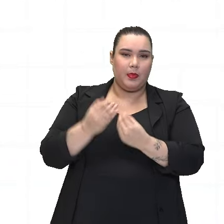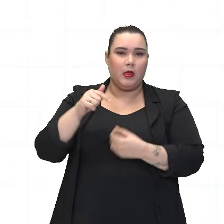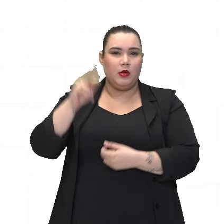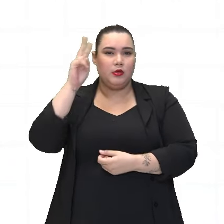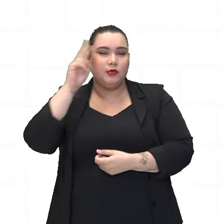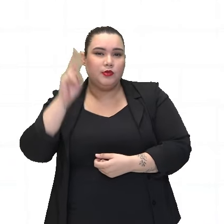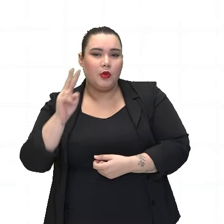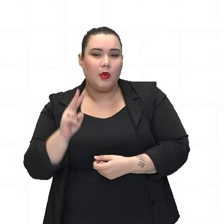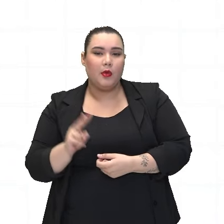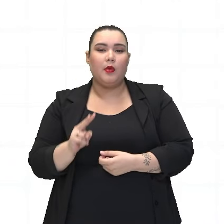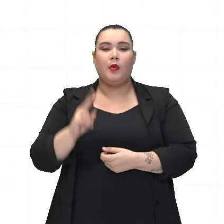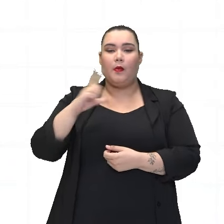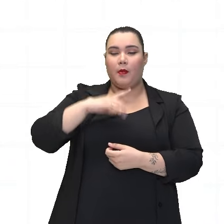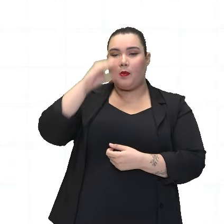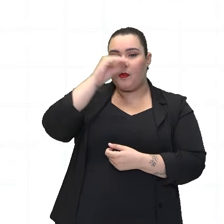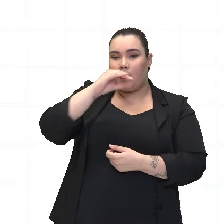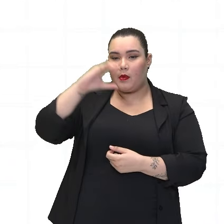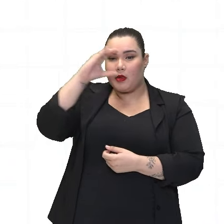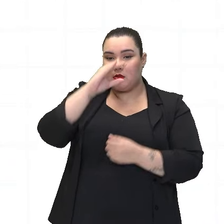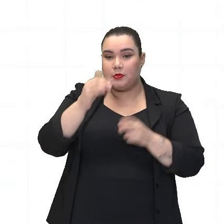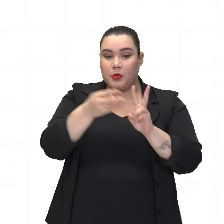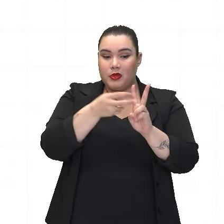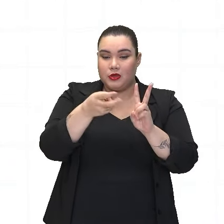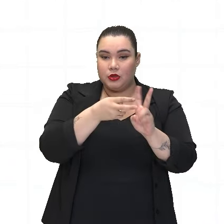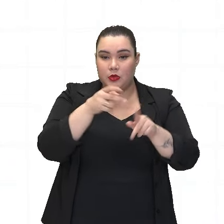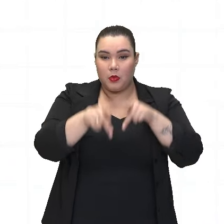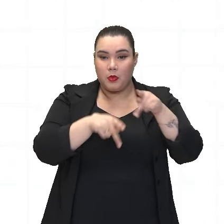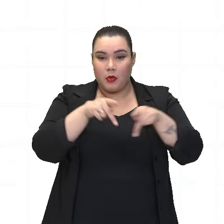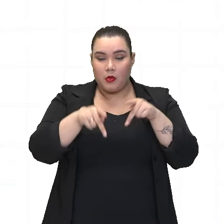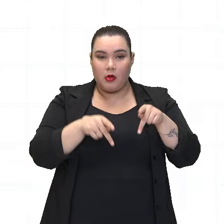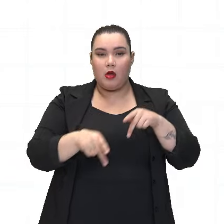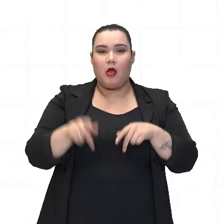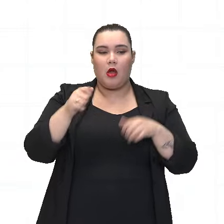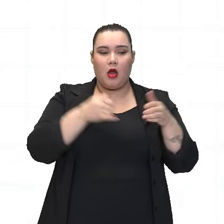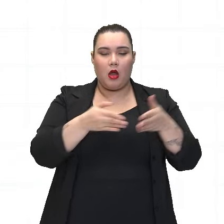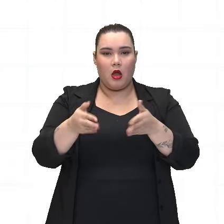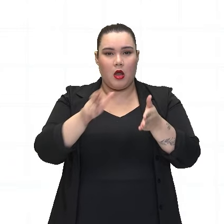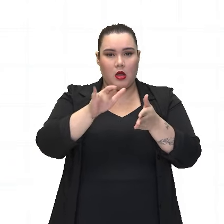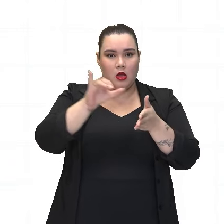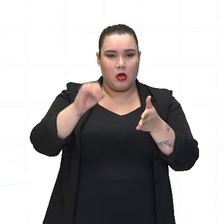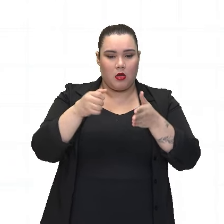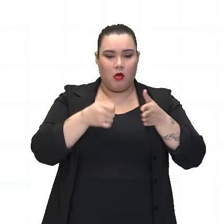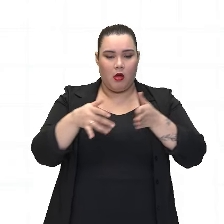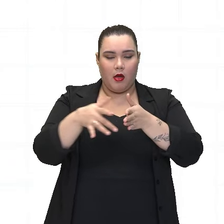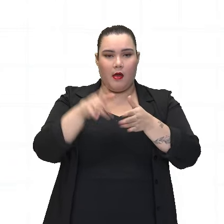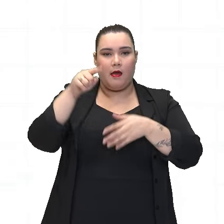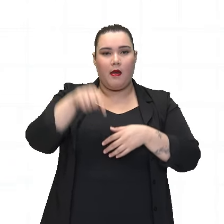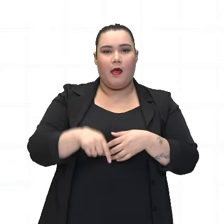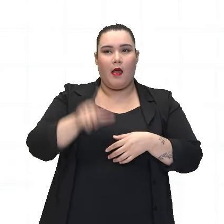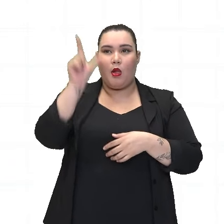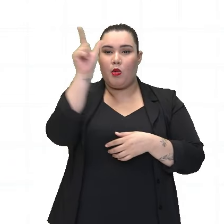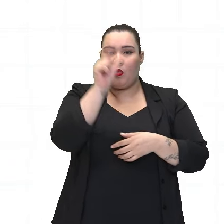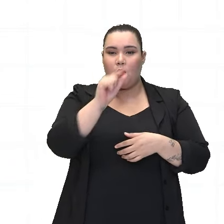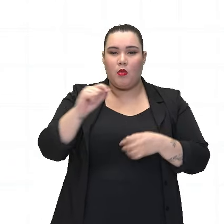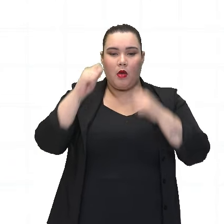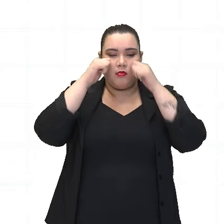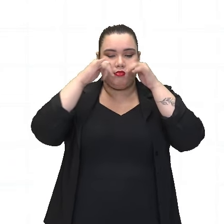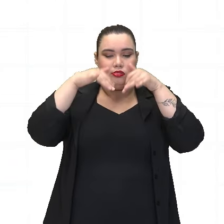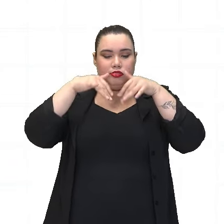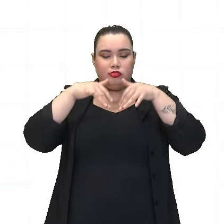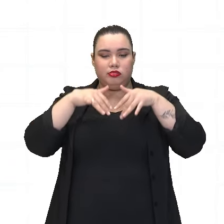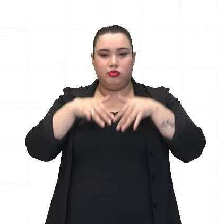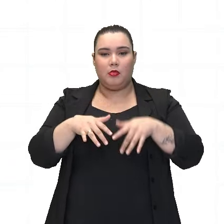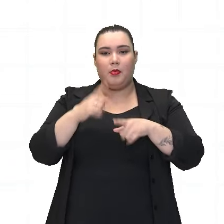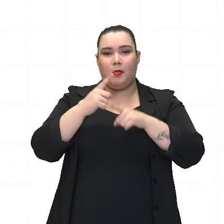veio do conhecimento indígena, as águas do rio Amazonas seriam exatamente as lágrimas da lua, que não pôde